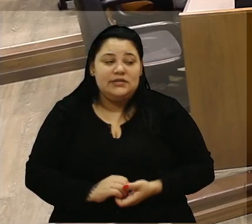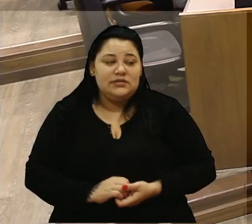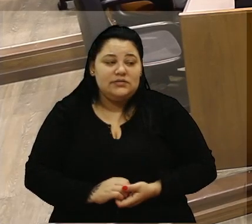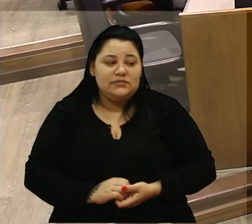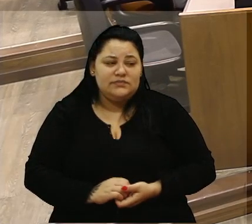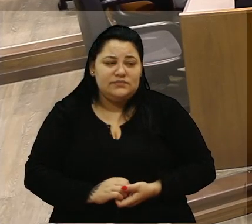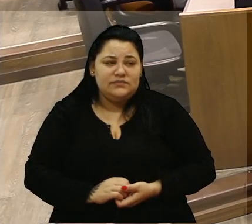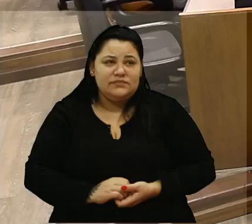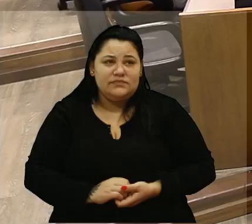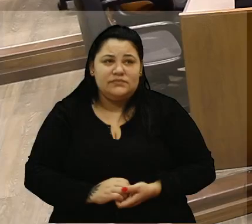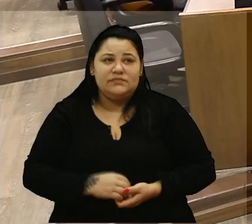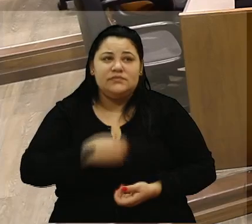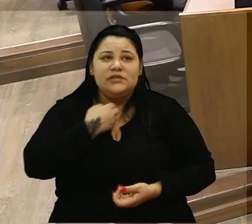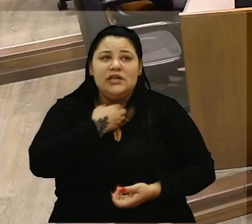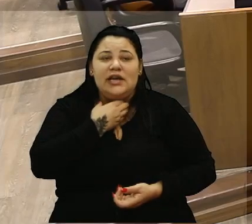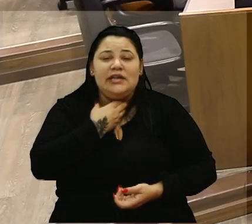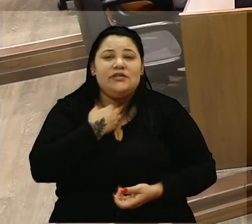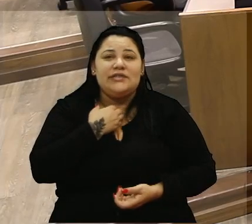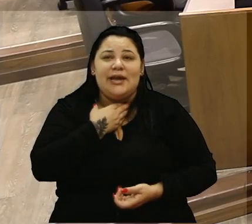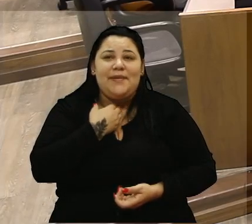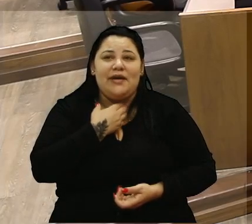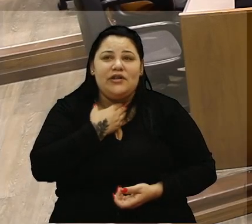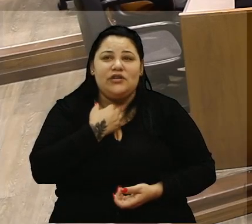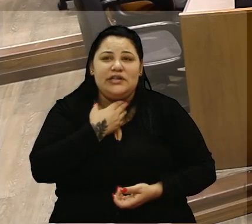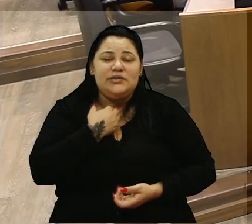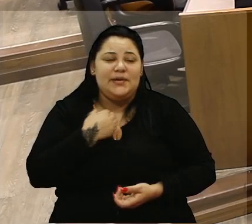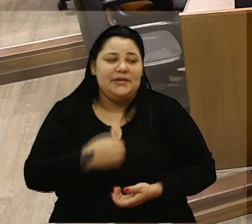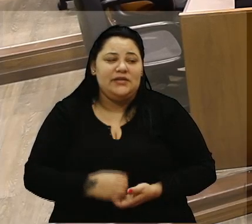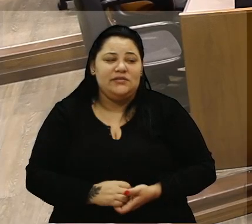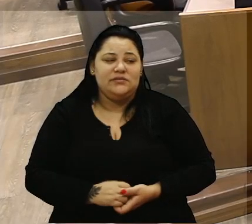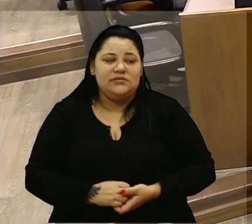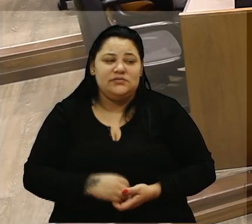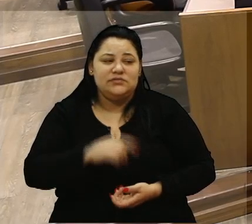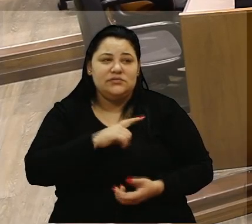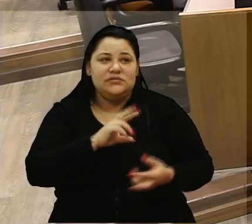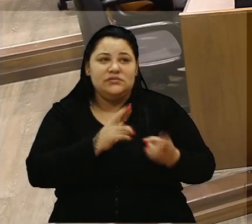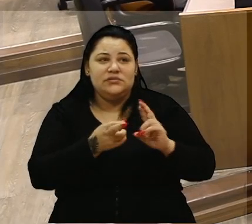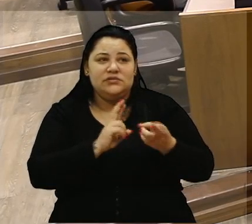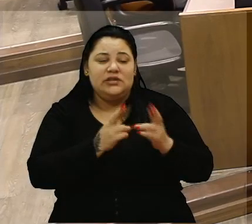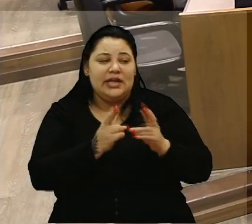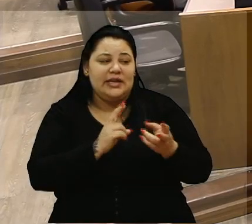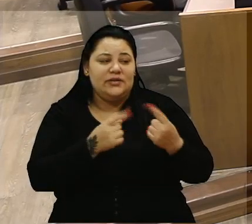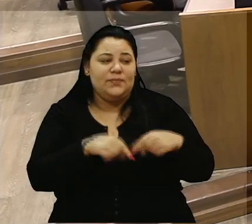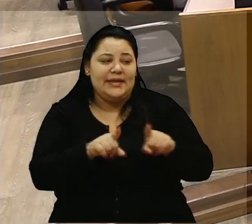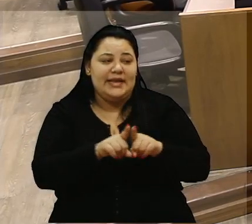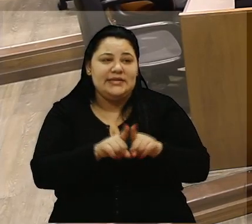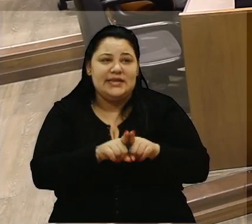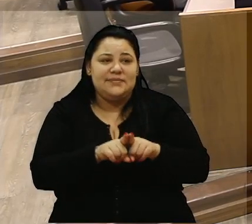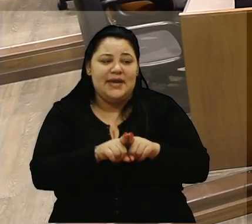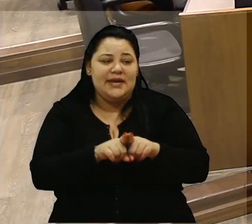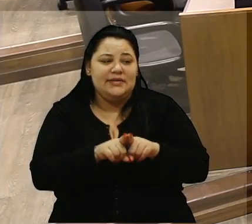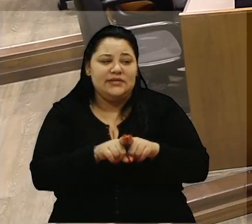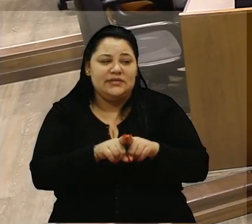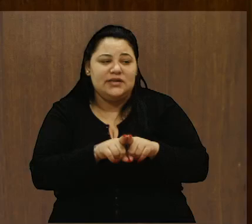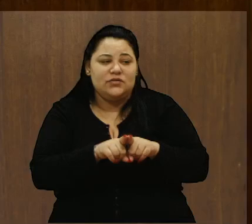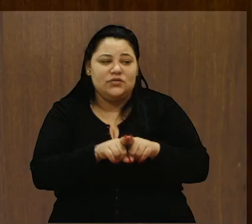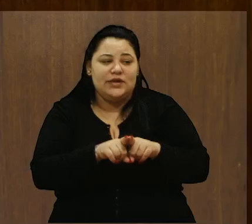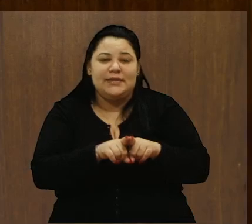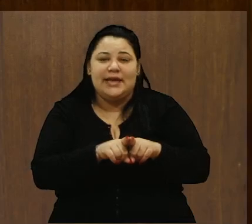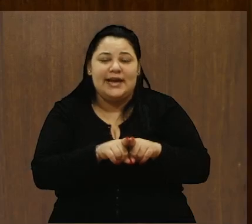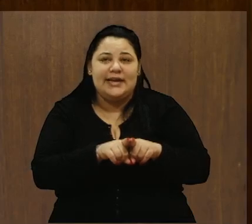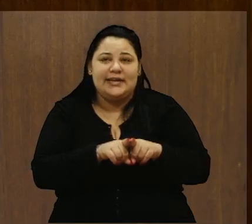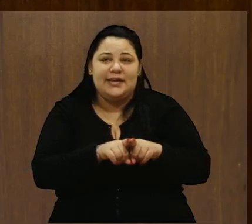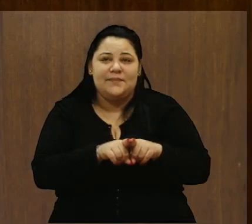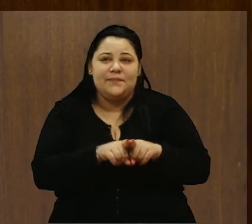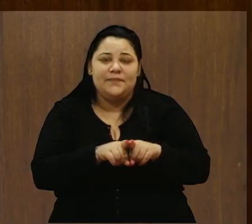prefeito Odiló não tem nenhuma relação com as pessoas que faltam consulta. Eu acho que tem que ter um regramento quando a pessoa